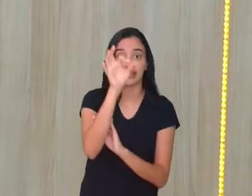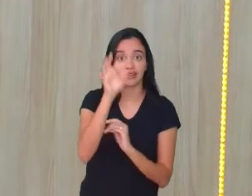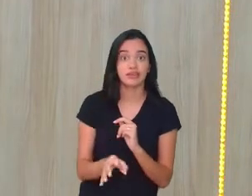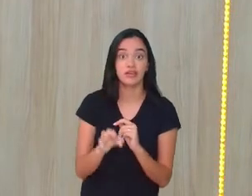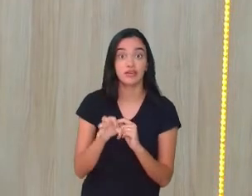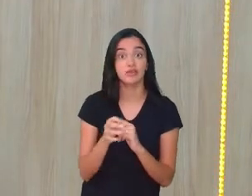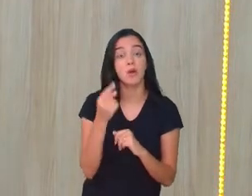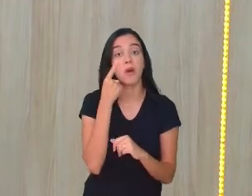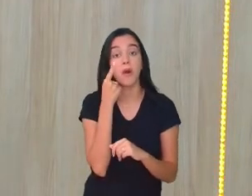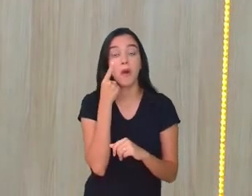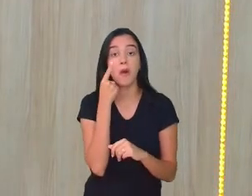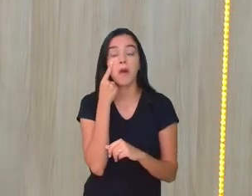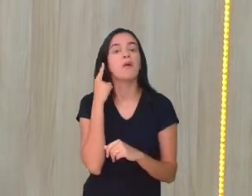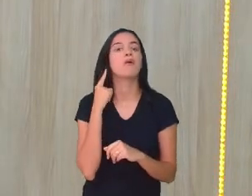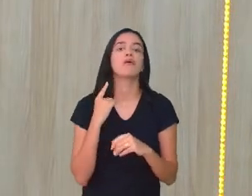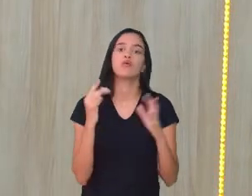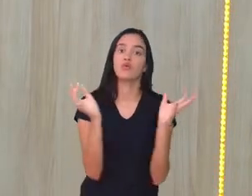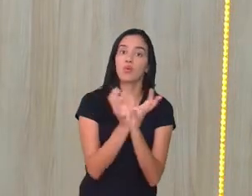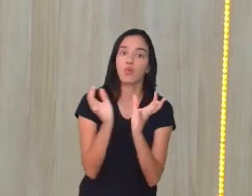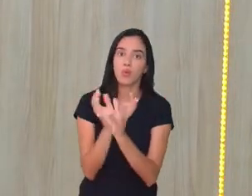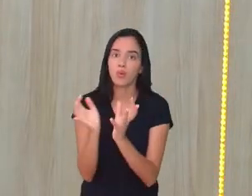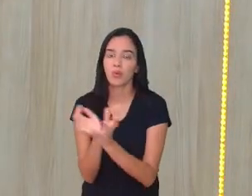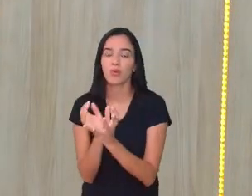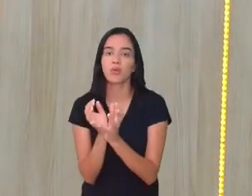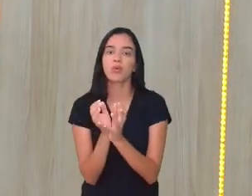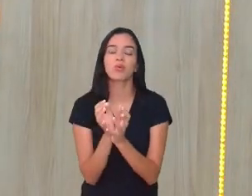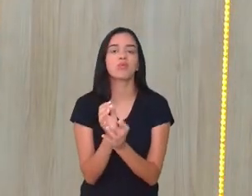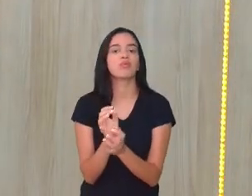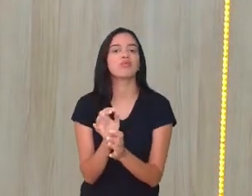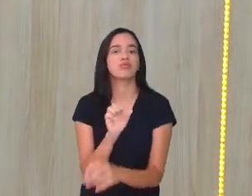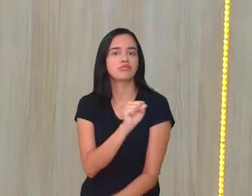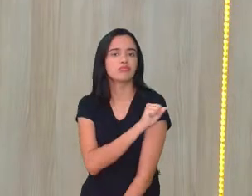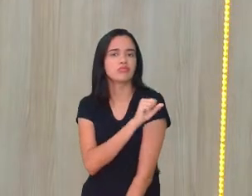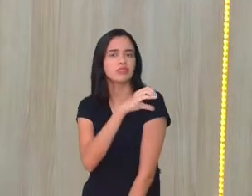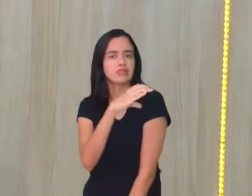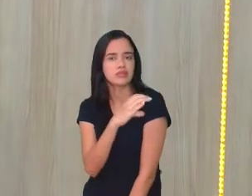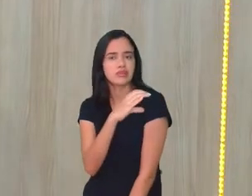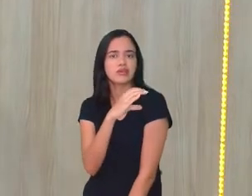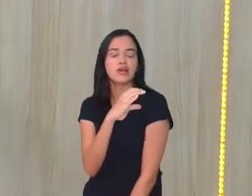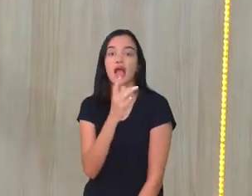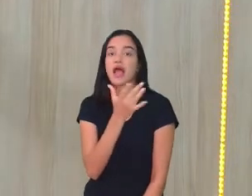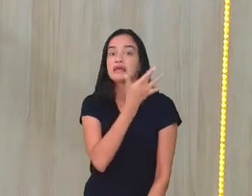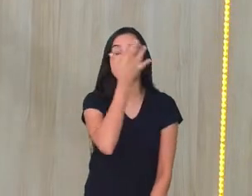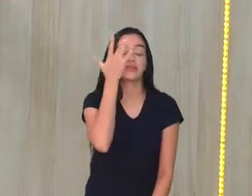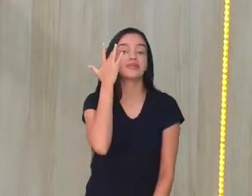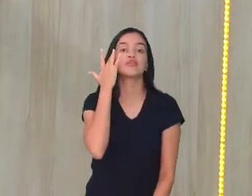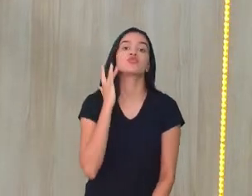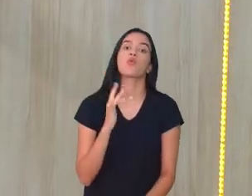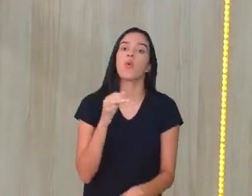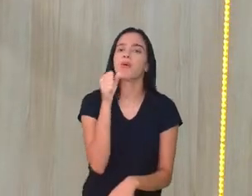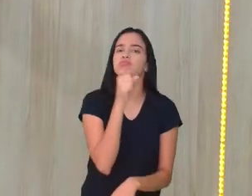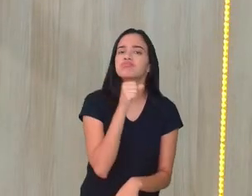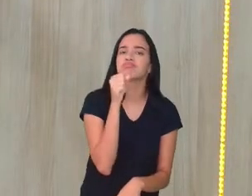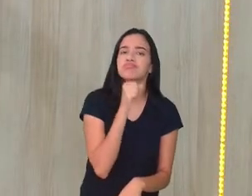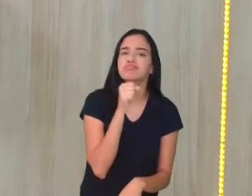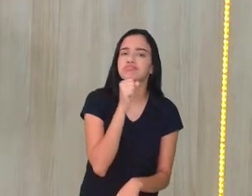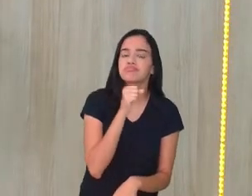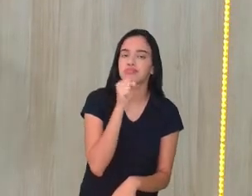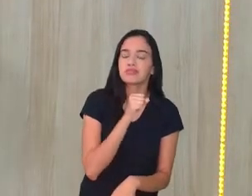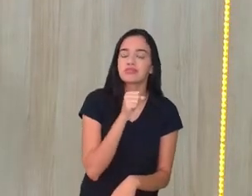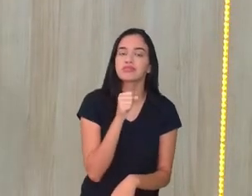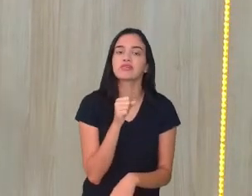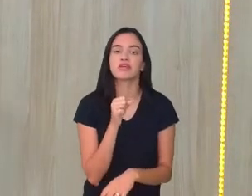certo? Ó, a turma da turma C, o pessoal lá é mais velho do que a turma